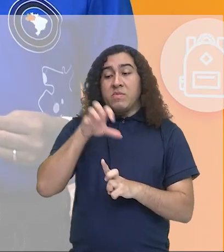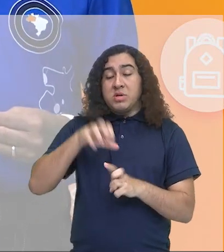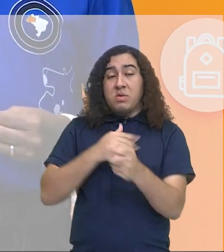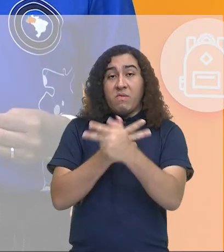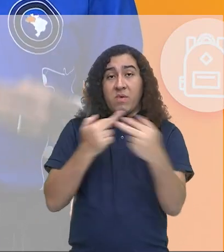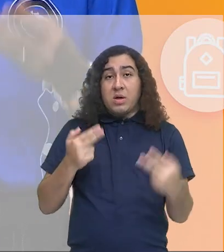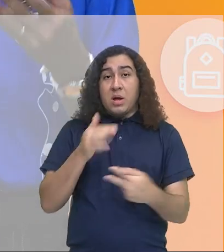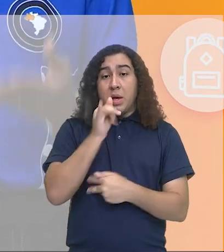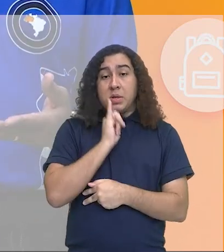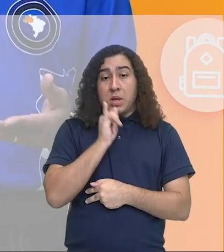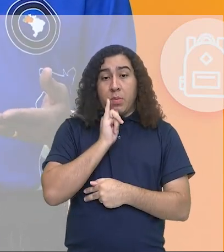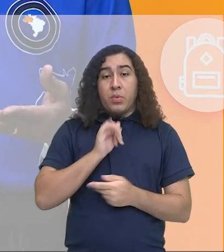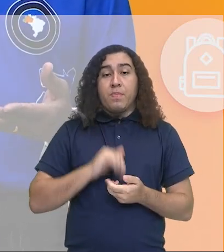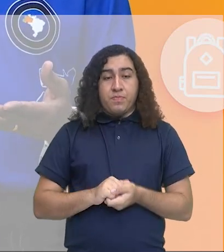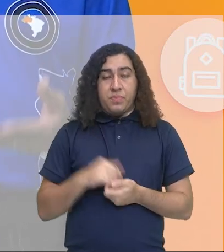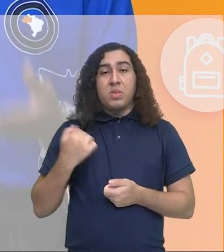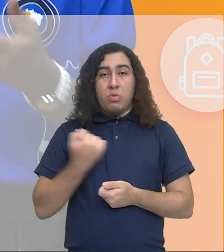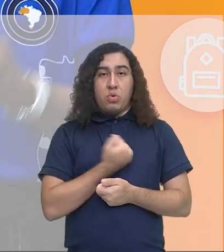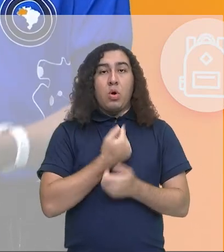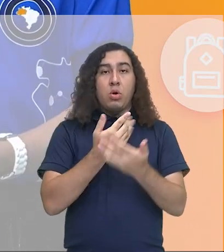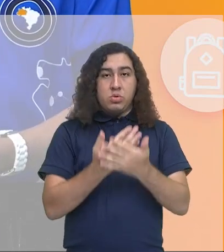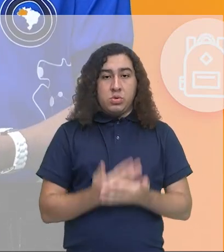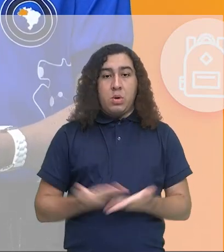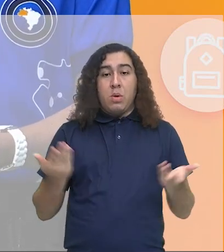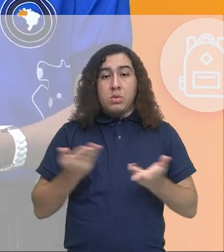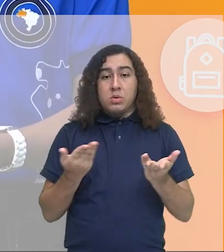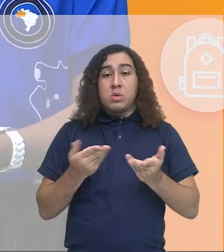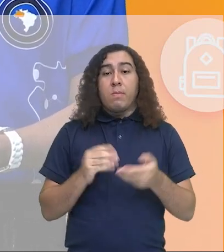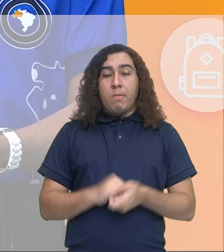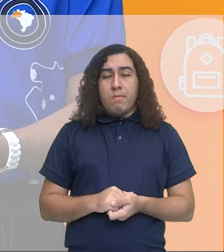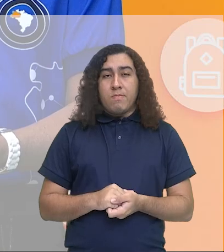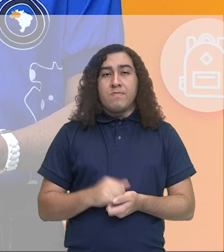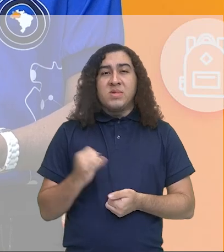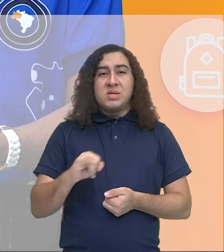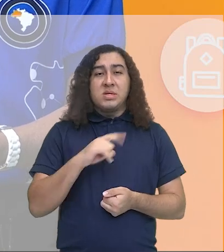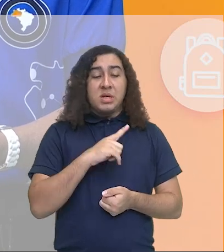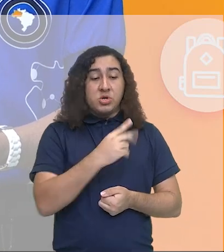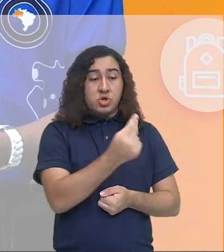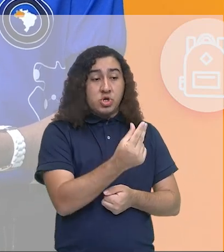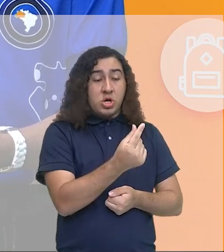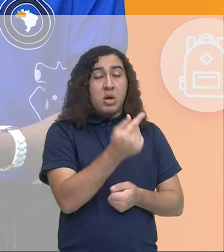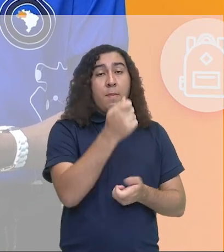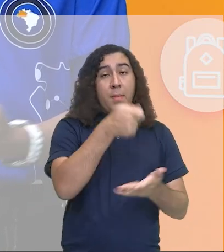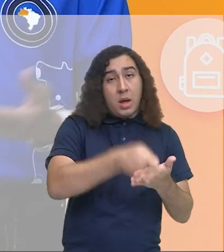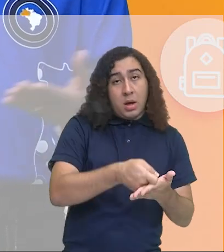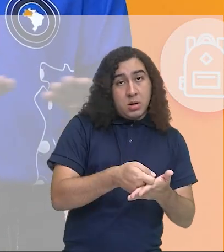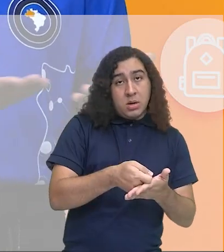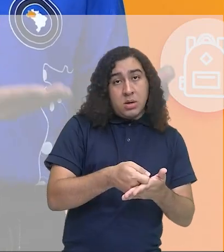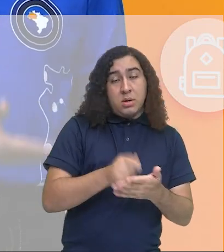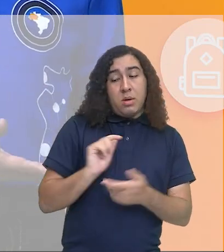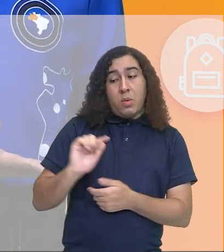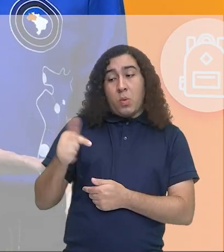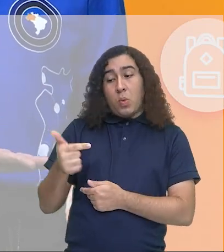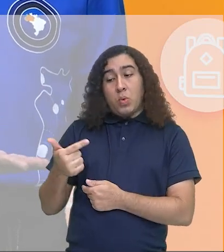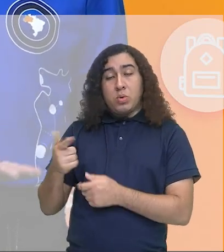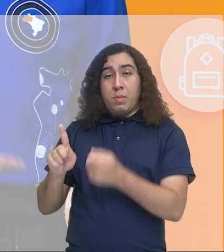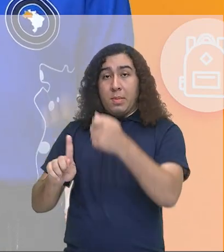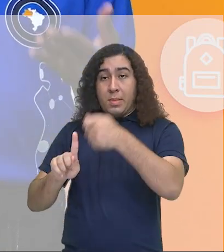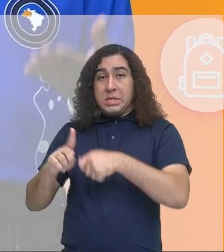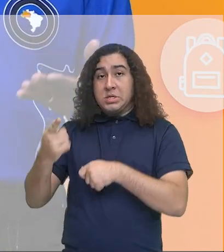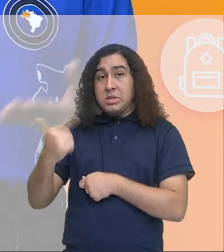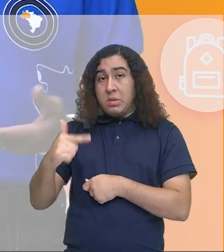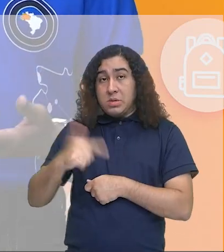por exemplo, que é o que nós estamos citando, ora se tem dinheiro para pagar as contas básicas, ora não se